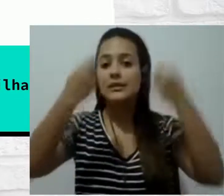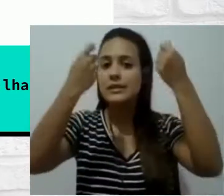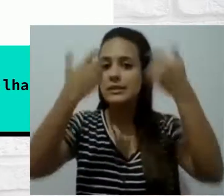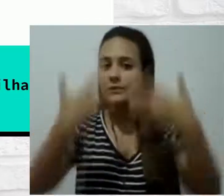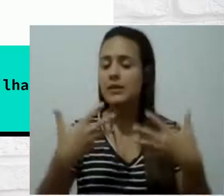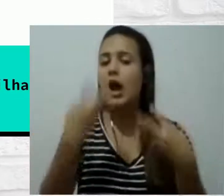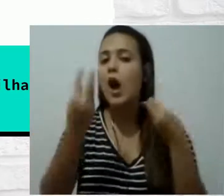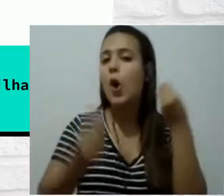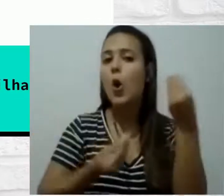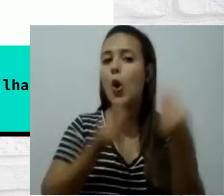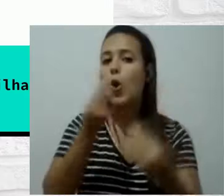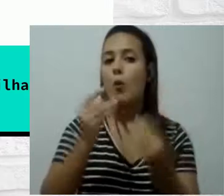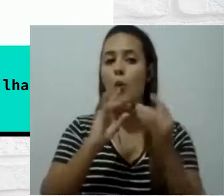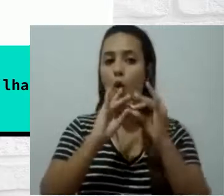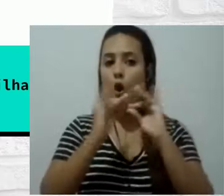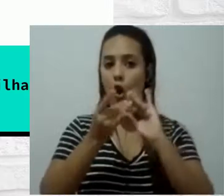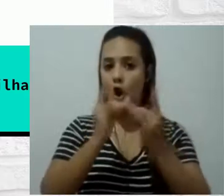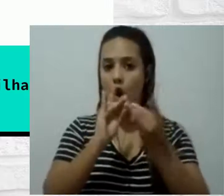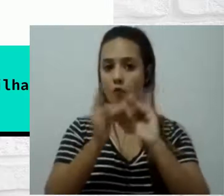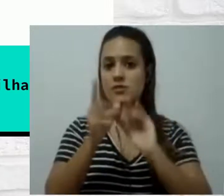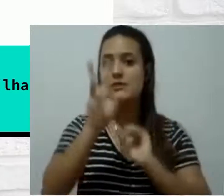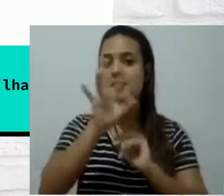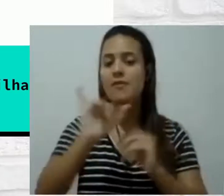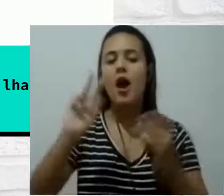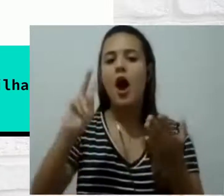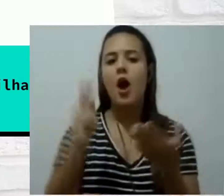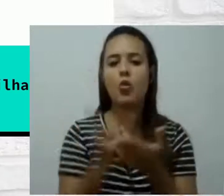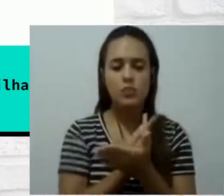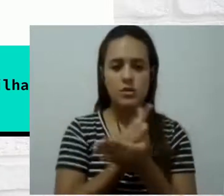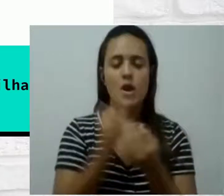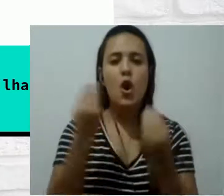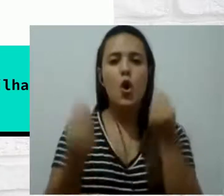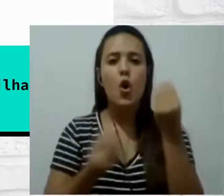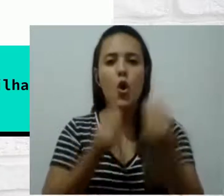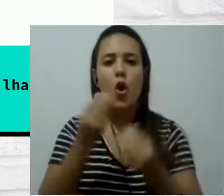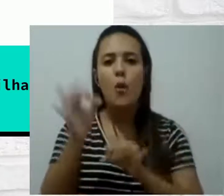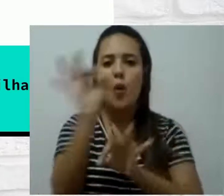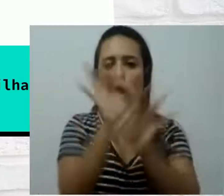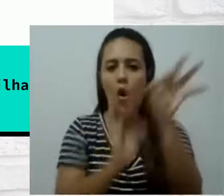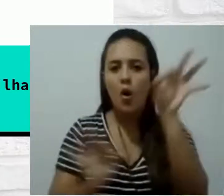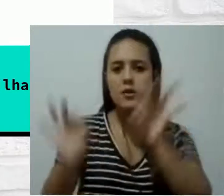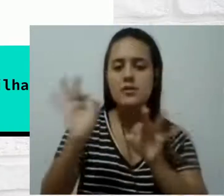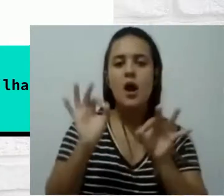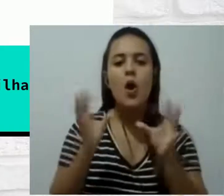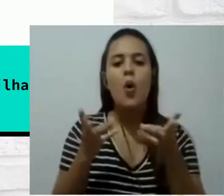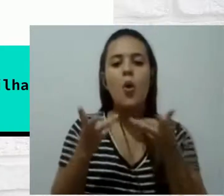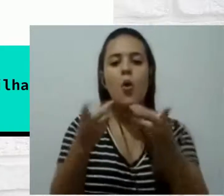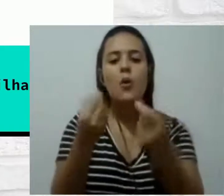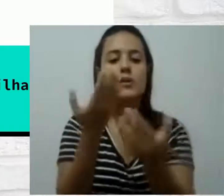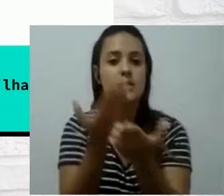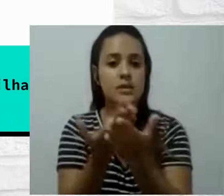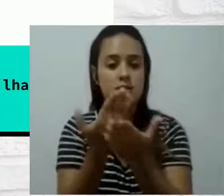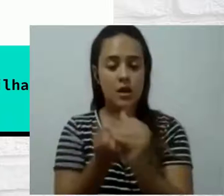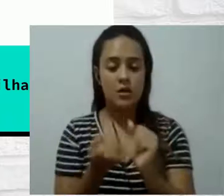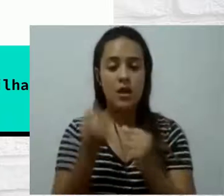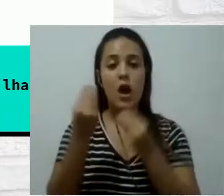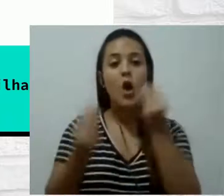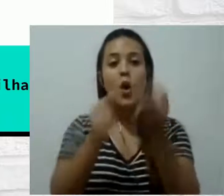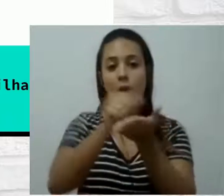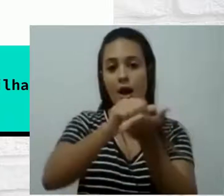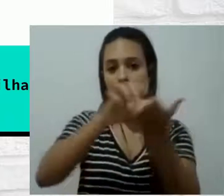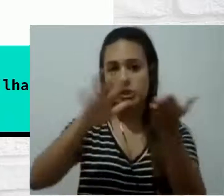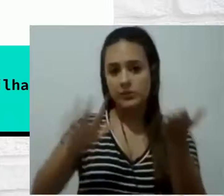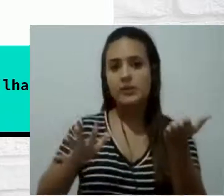os assuntos nessa aula inaugural, eu preciso explicar para vocês como é que essa oficina ela vai funcionar, como é que ela